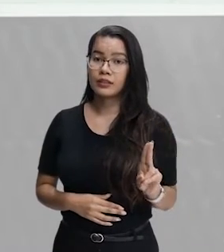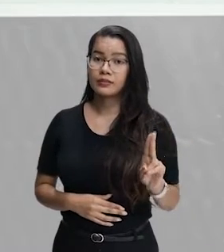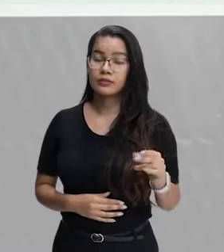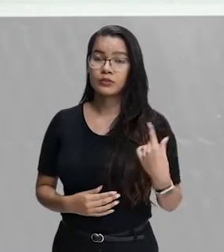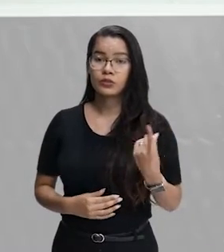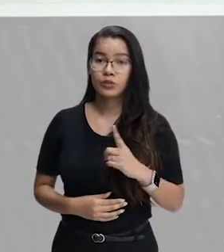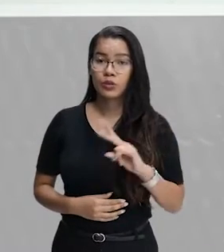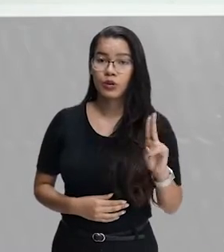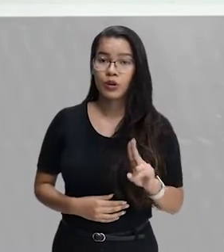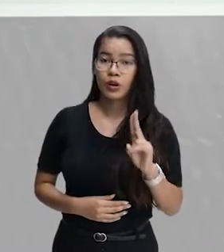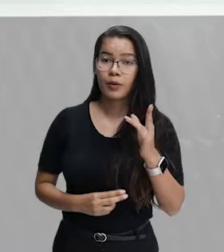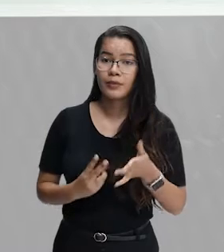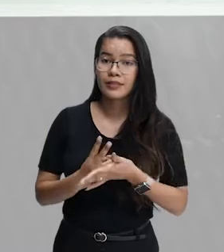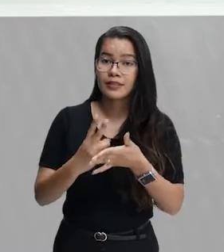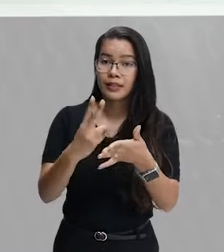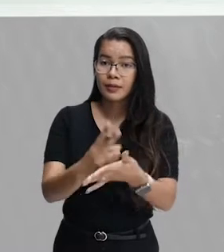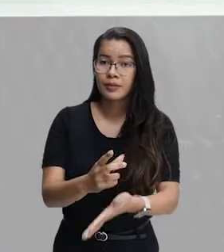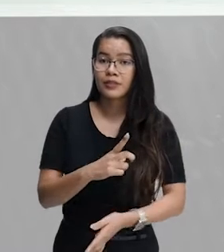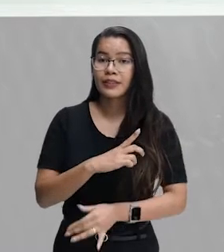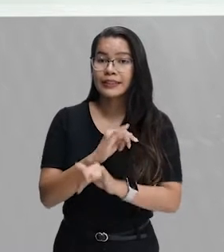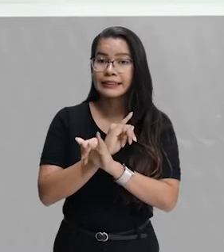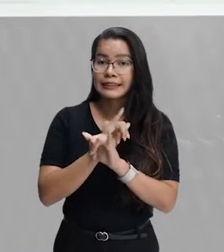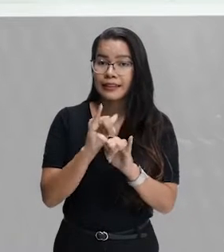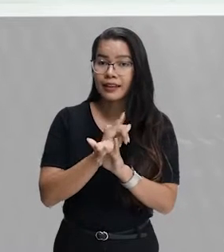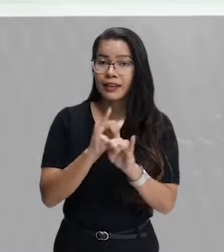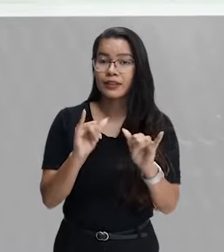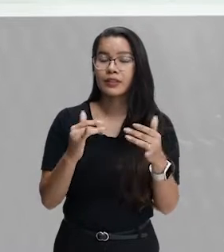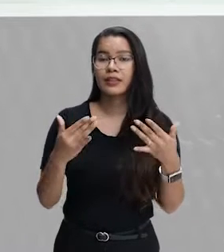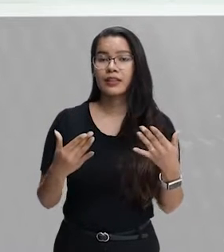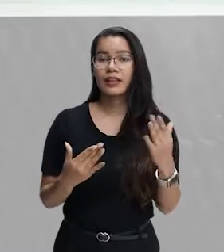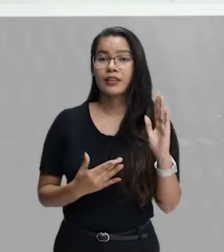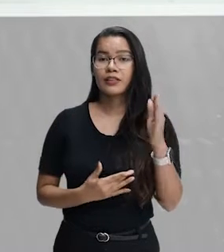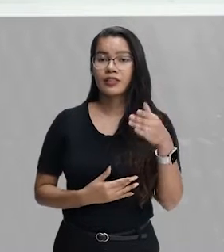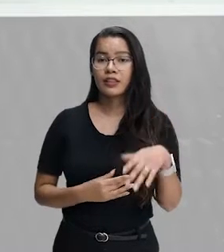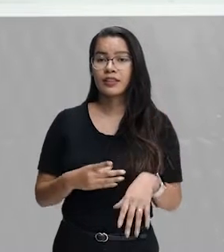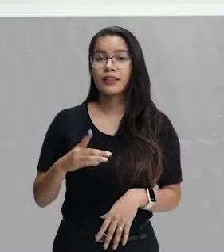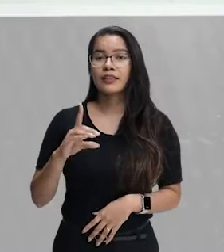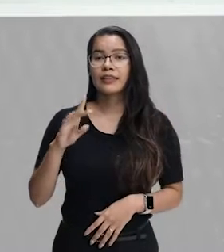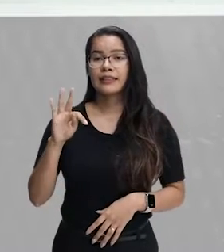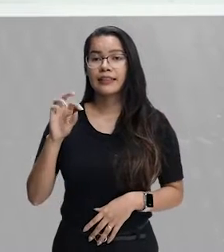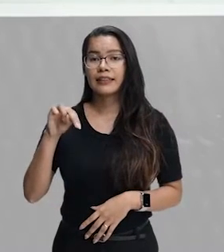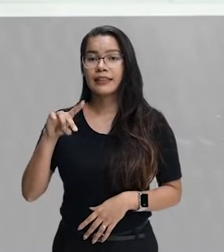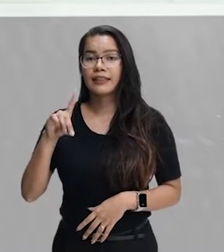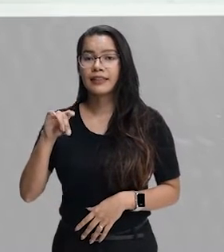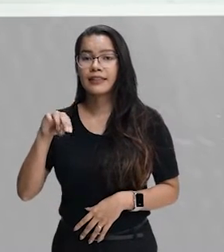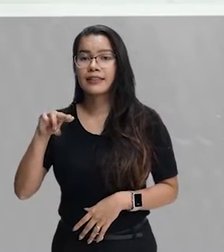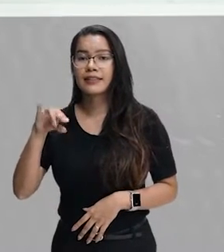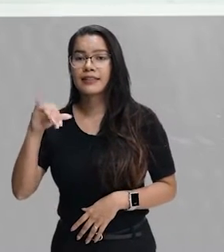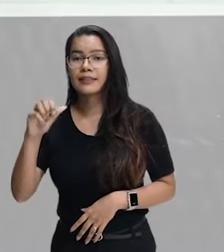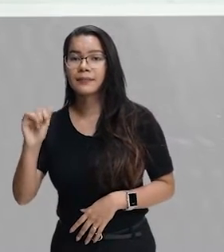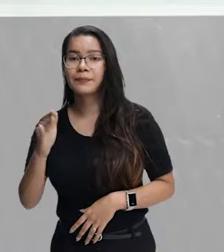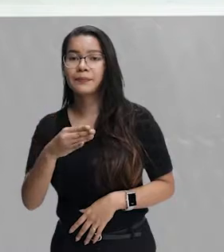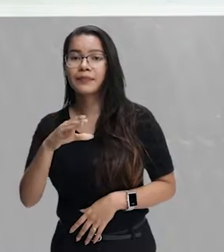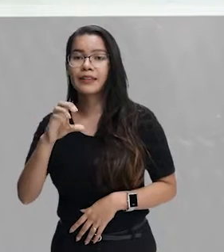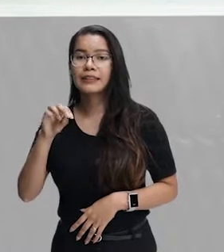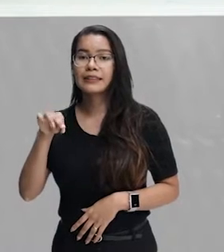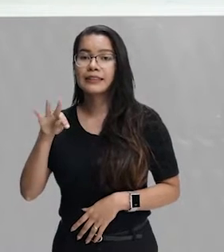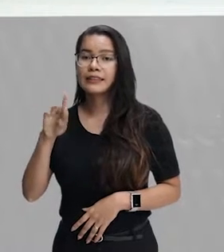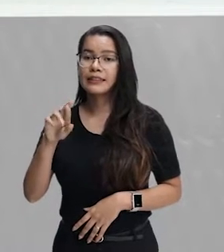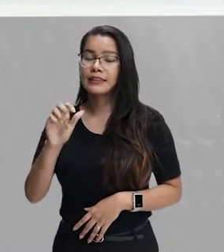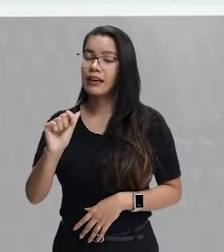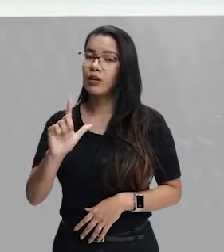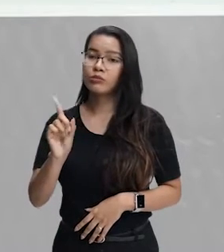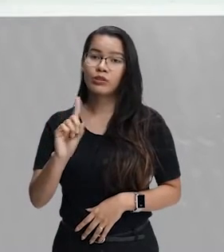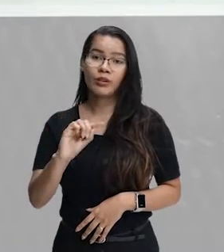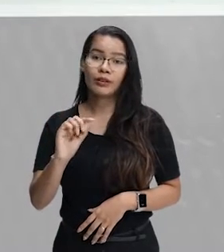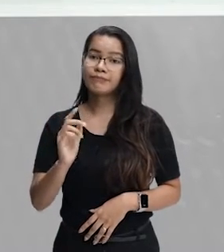tiver dados e a medida de tendência central ela não é suficiente para representar esses dados.